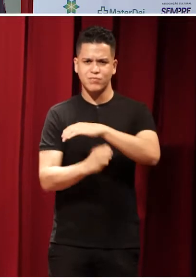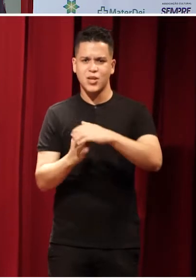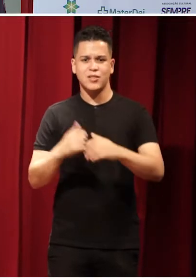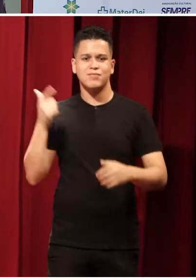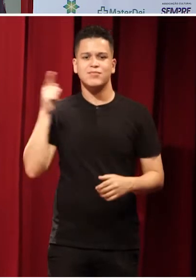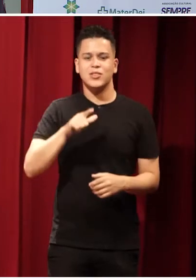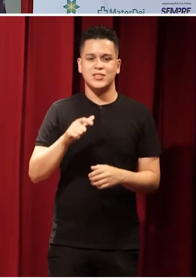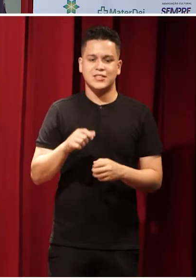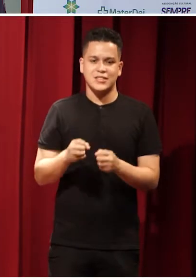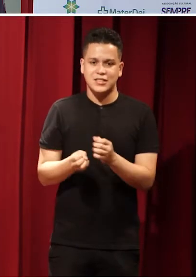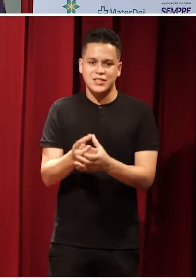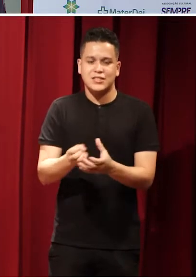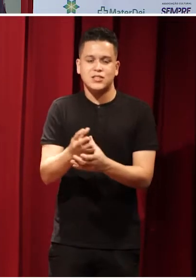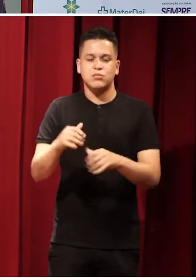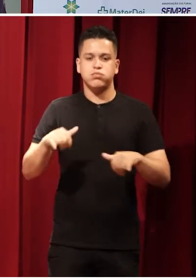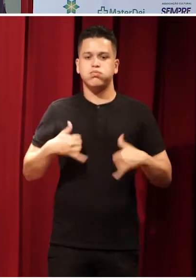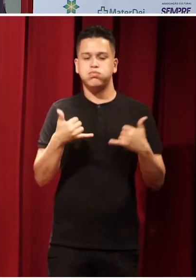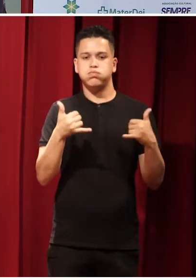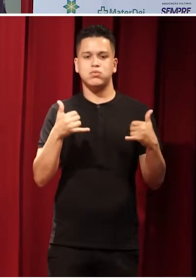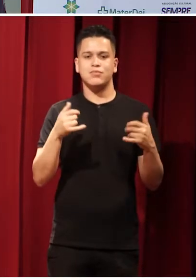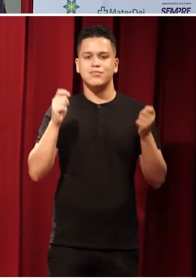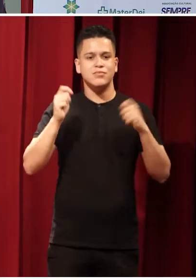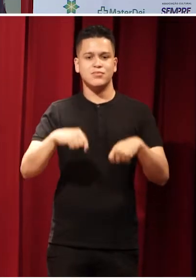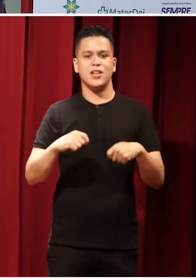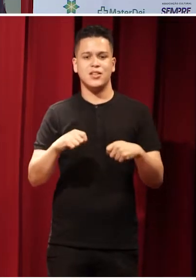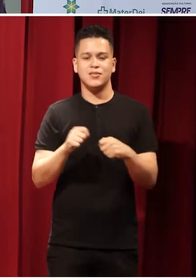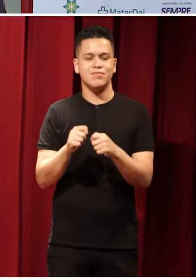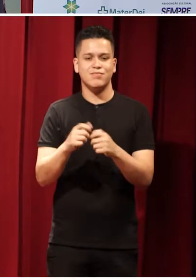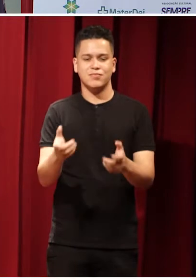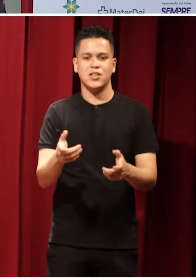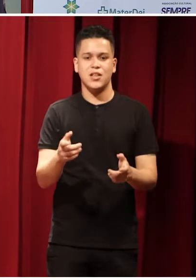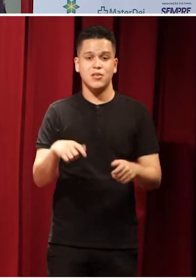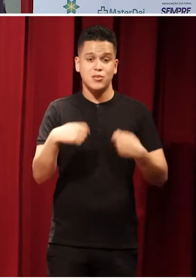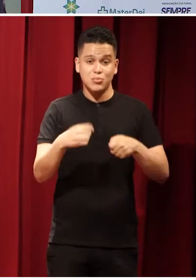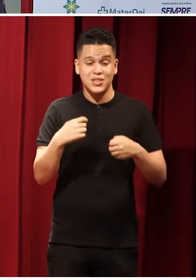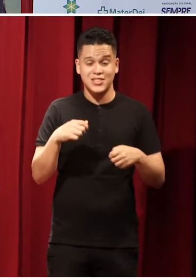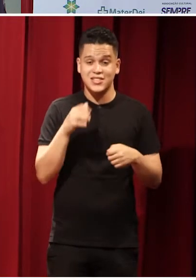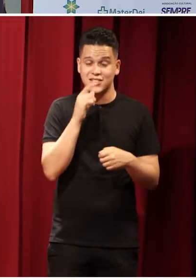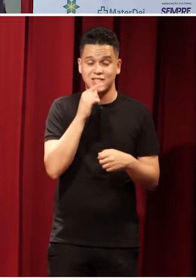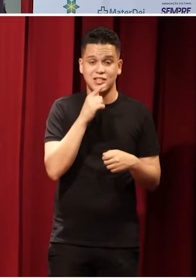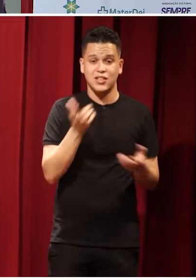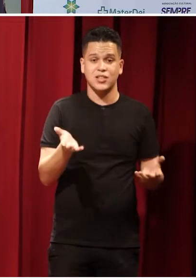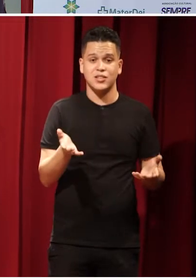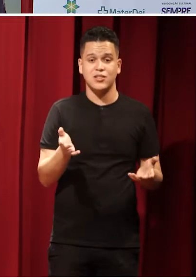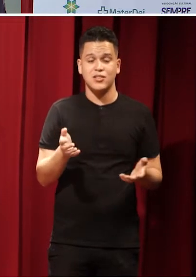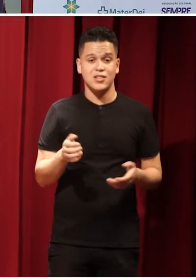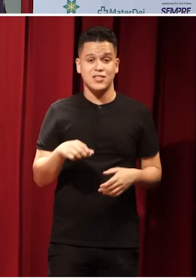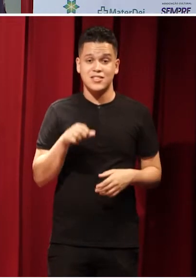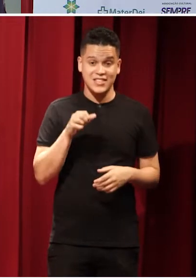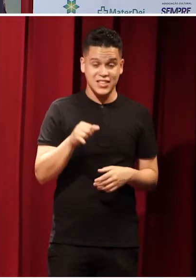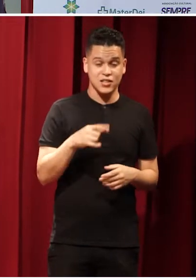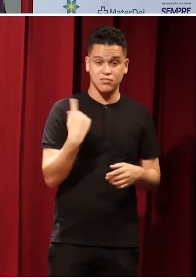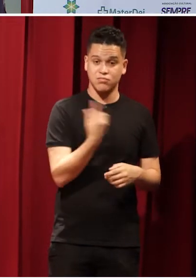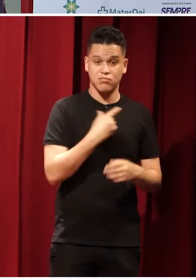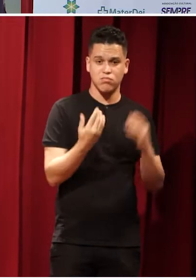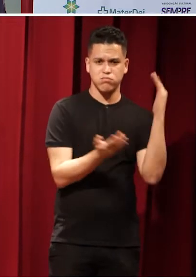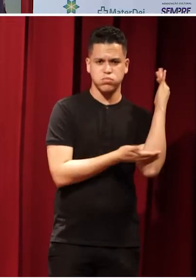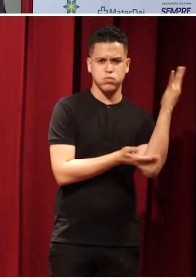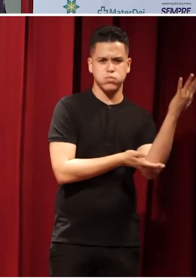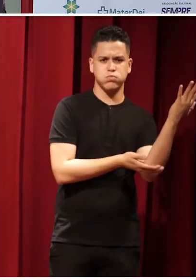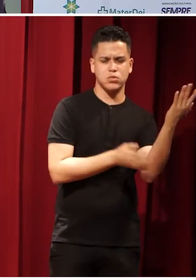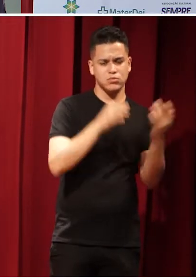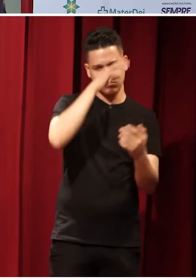Estados Unidos, na Índia, na China, etc. Só que para as hidrelétricas funcionarem, elas precisam ter água, e para ter água precisa ter a